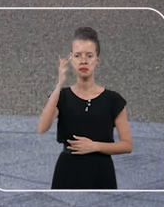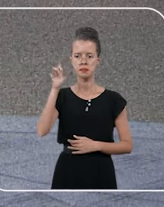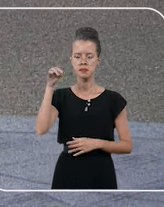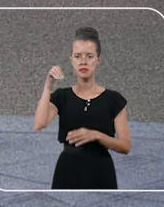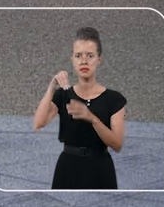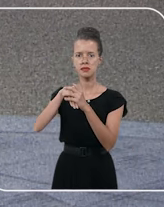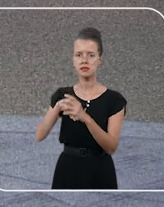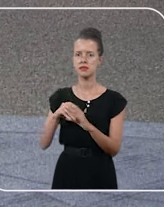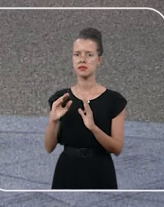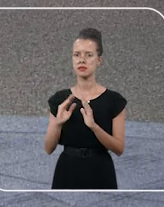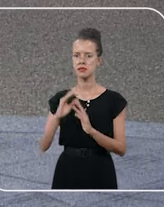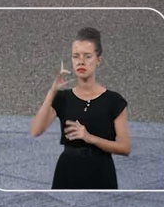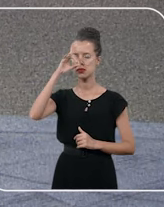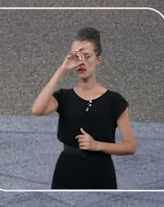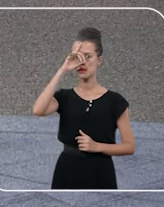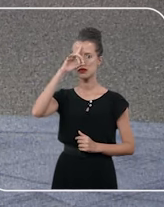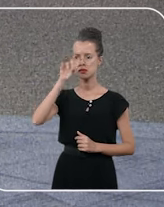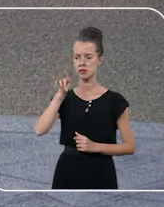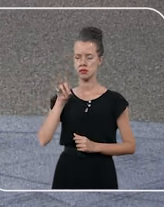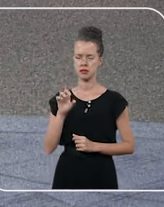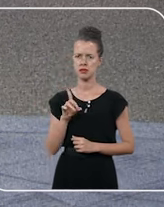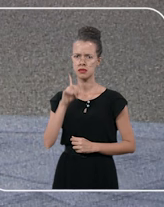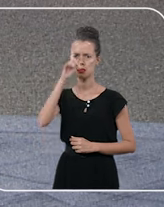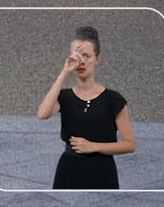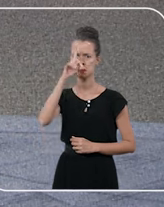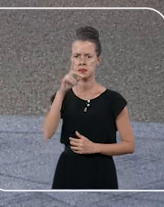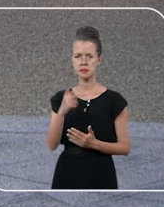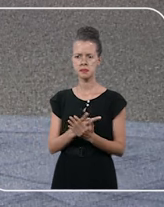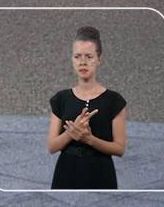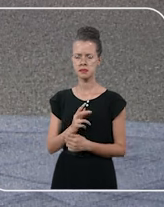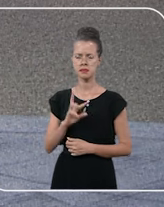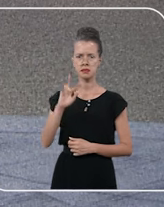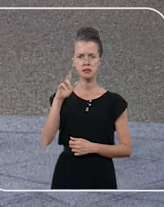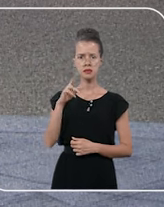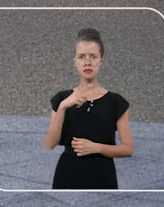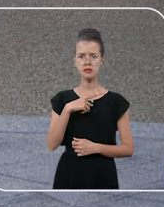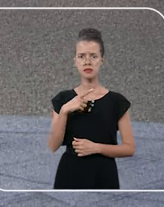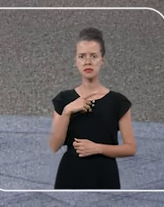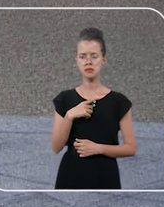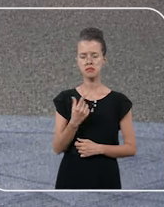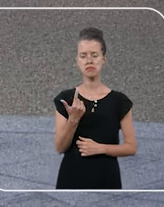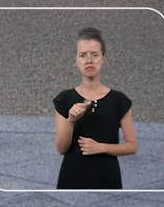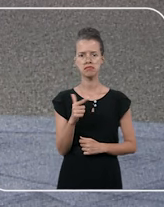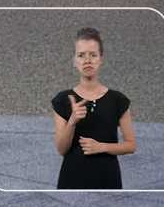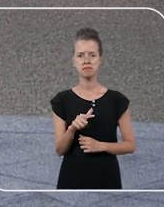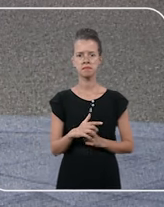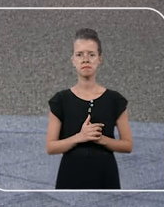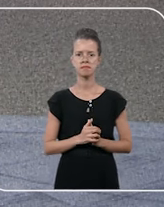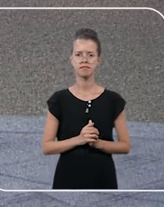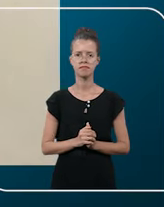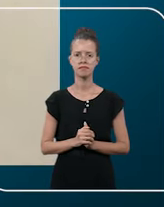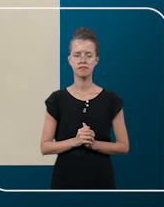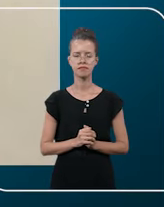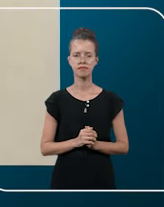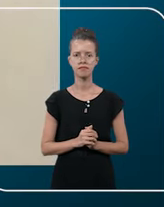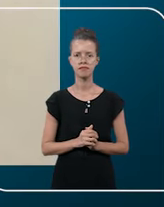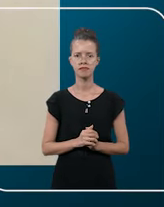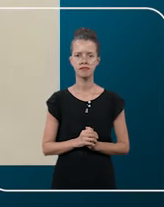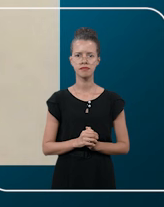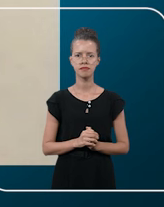estabelecimento, o hospital ainda responde pelo erro de forma objetiva, professor Guilherme?